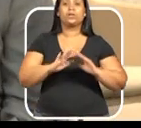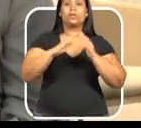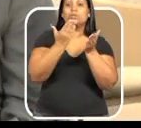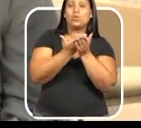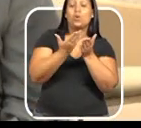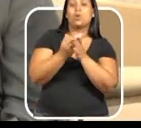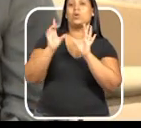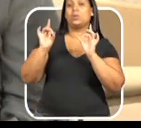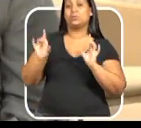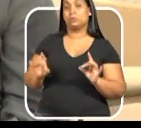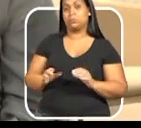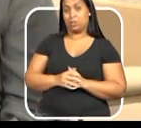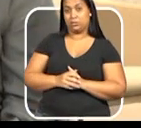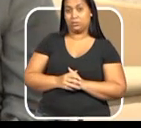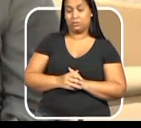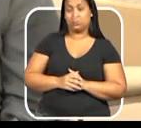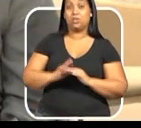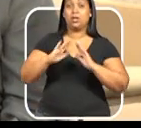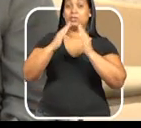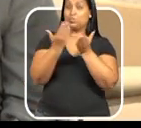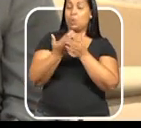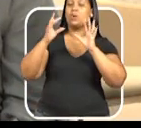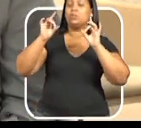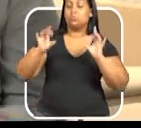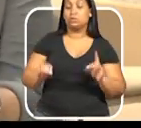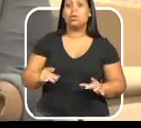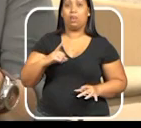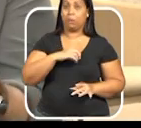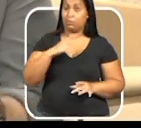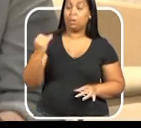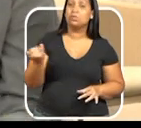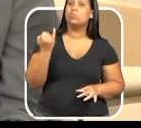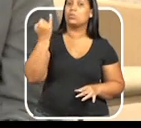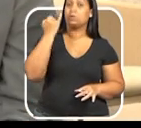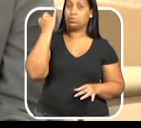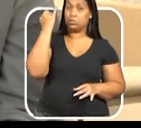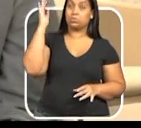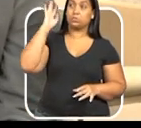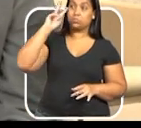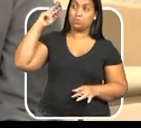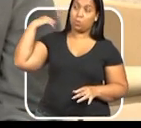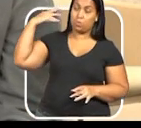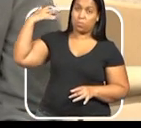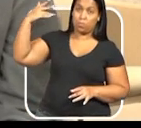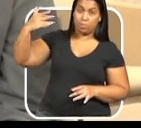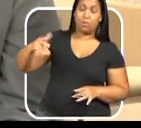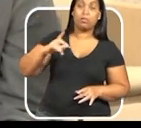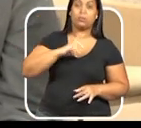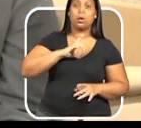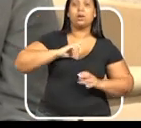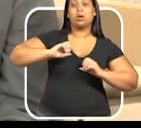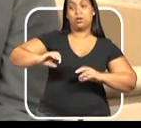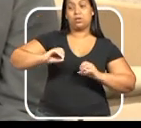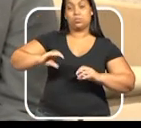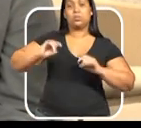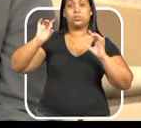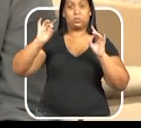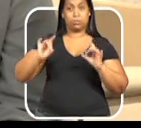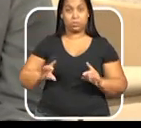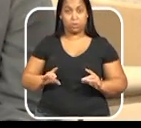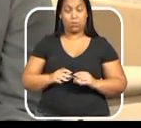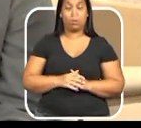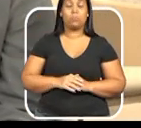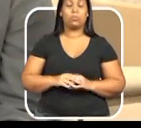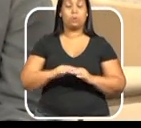escolas especiais. As escolas especiais, elas têm uma importância histórica, né, na educação especial e na